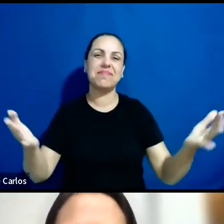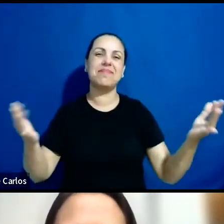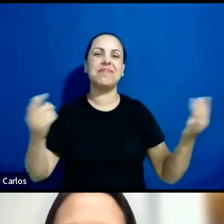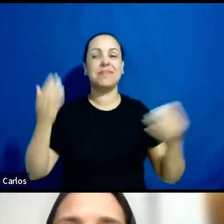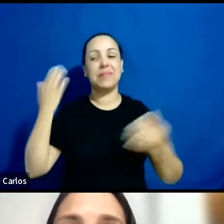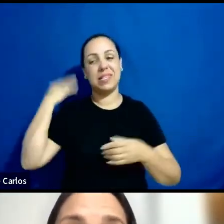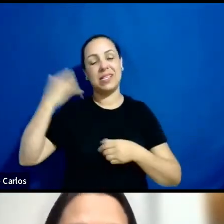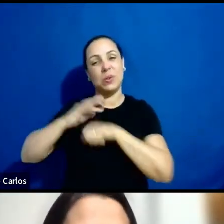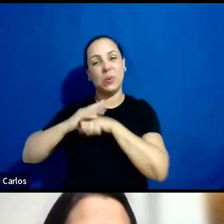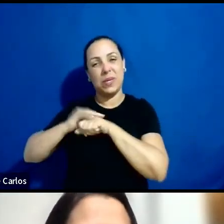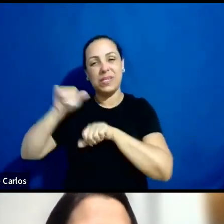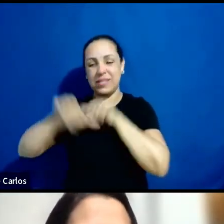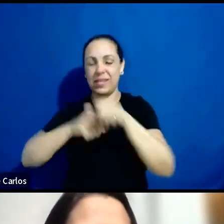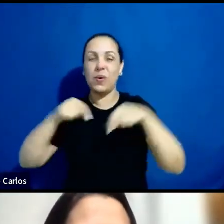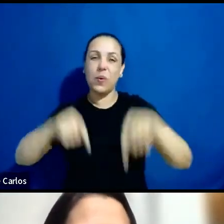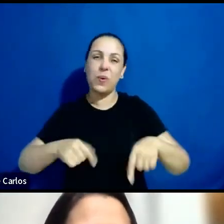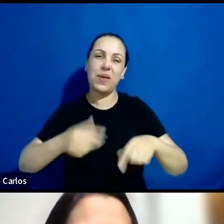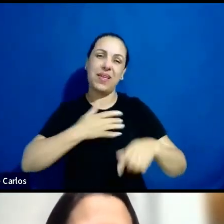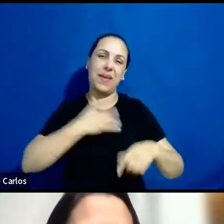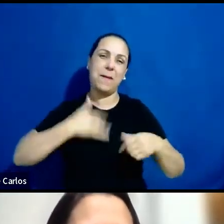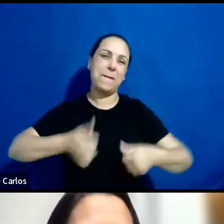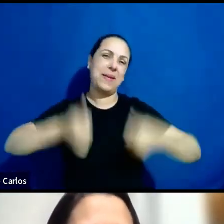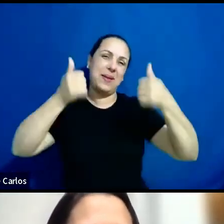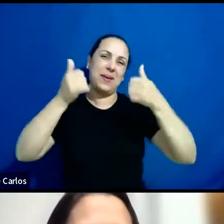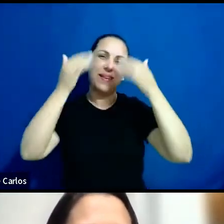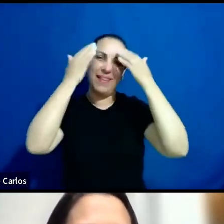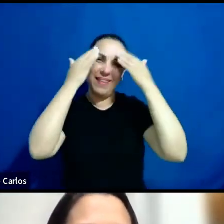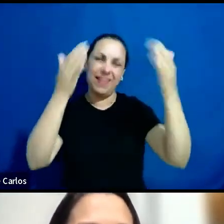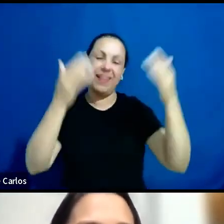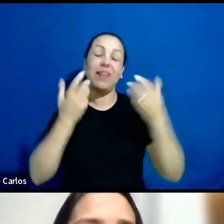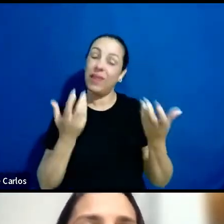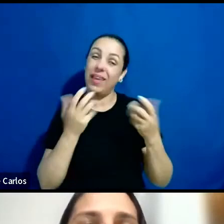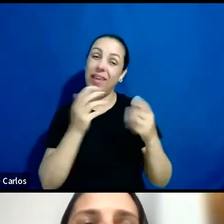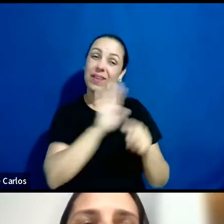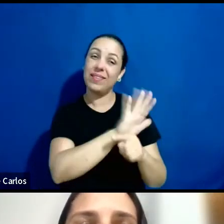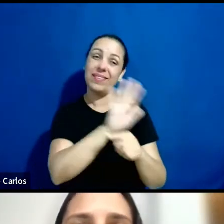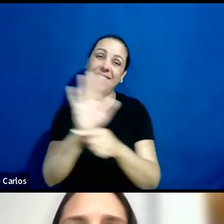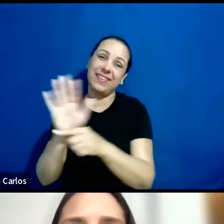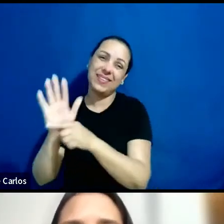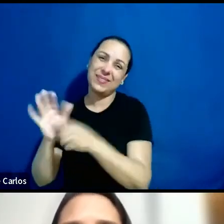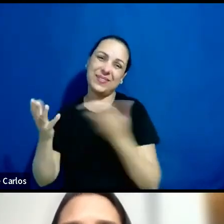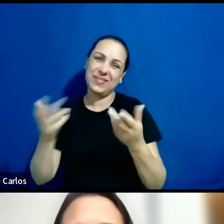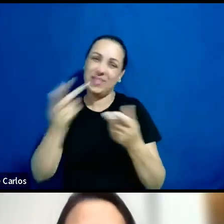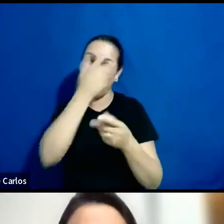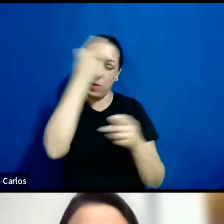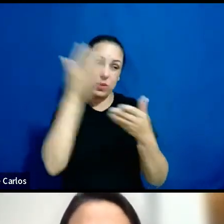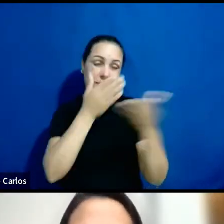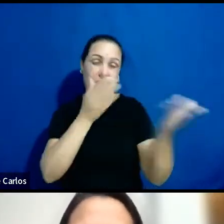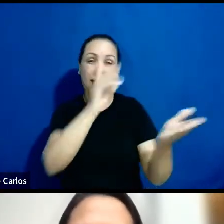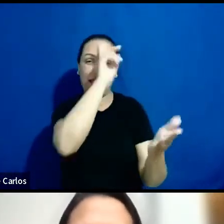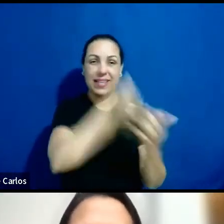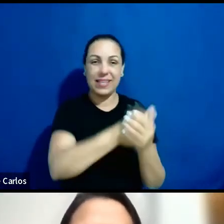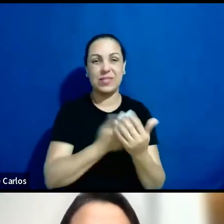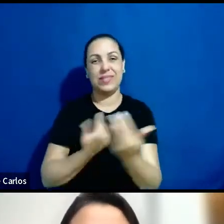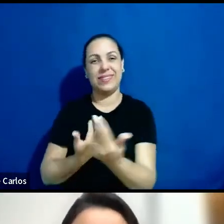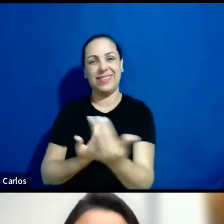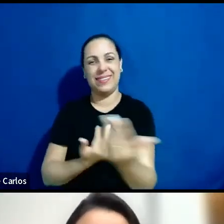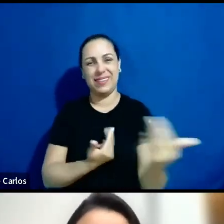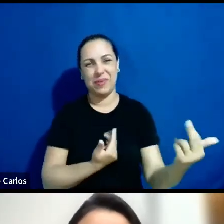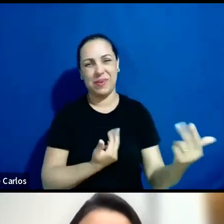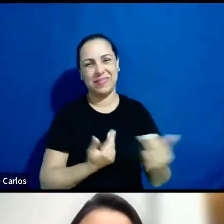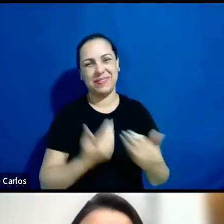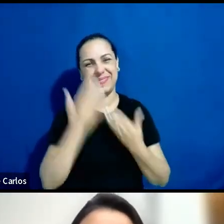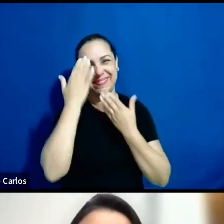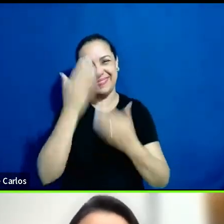tive, e eu espero poder ajudar algumas pessoas aí a tomar a decisão também, assim como eu tomei há 9 anos